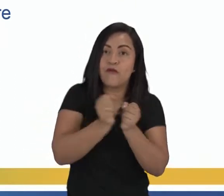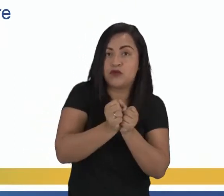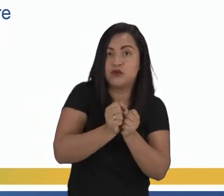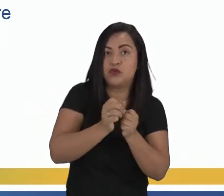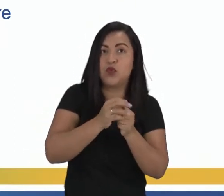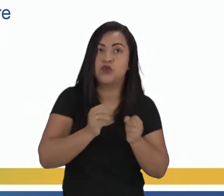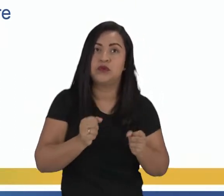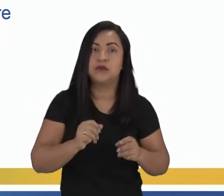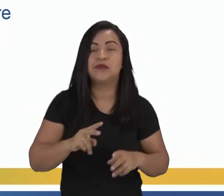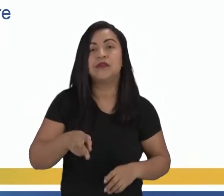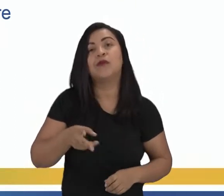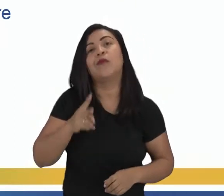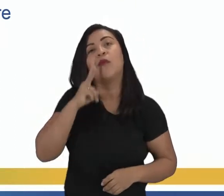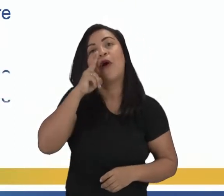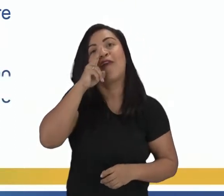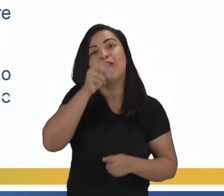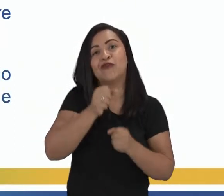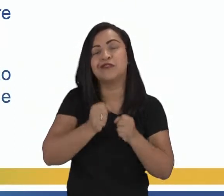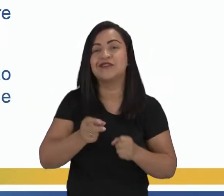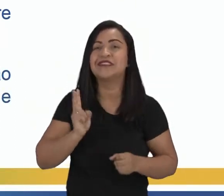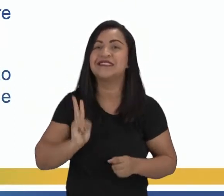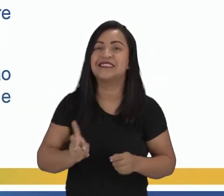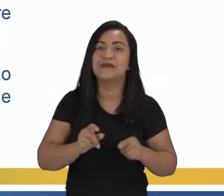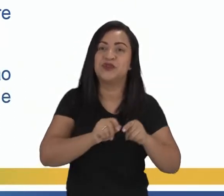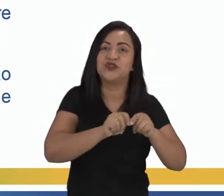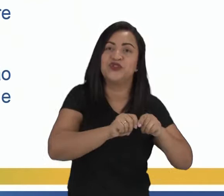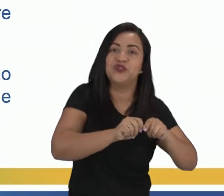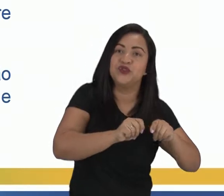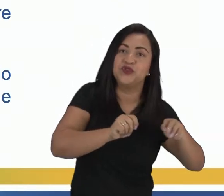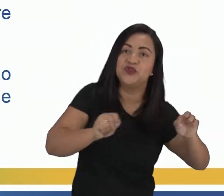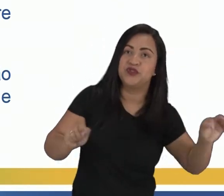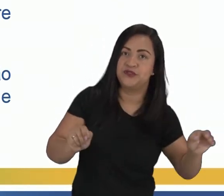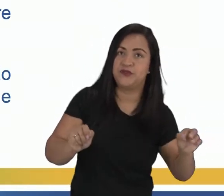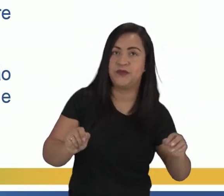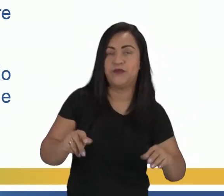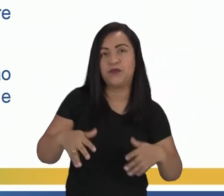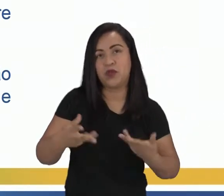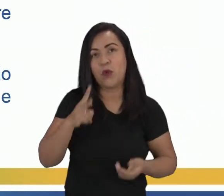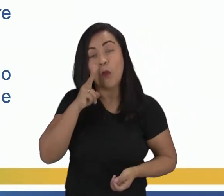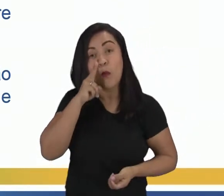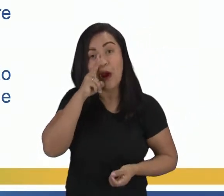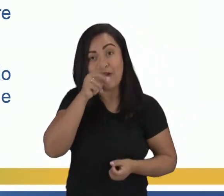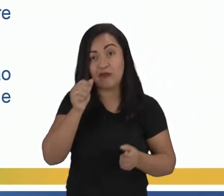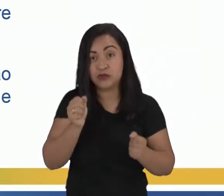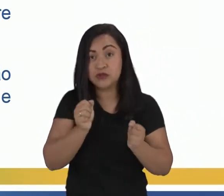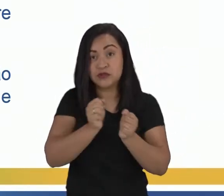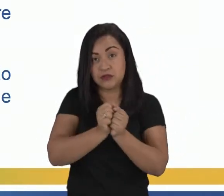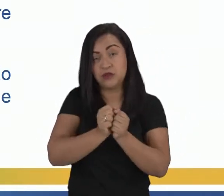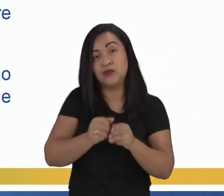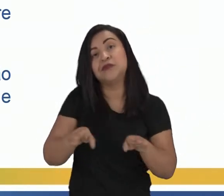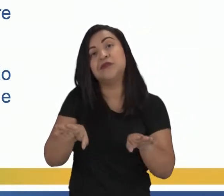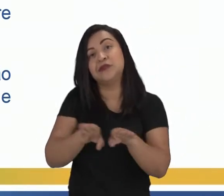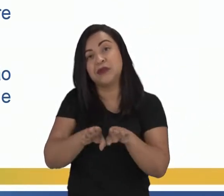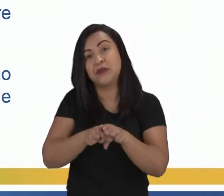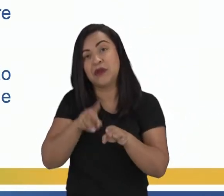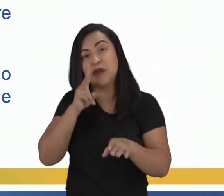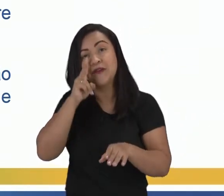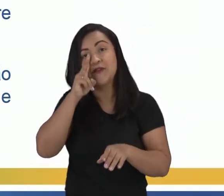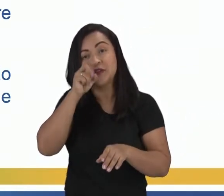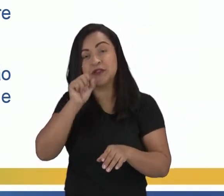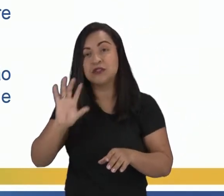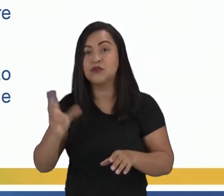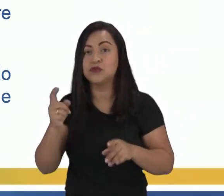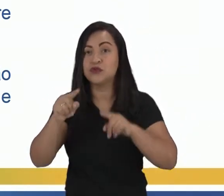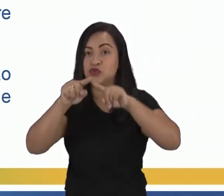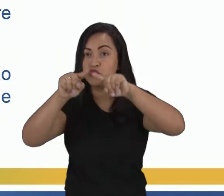tração sempre estica o fio. E a reação da força de tração também é a força de tração que atua